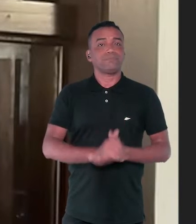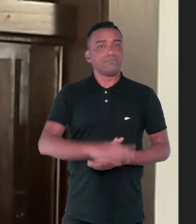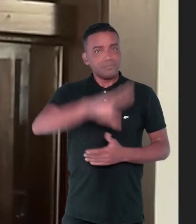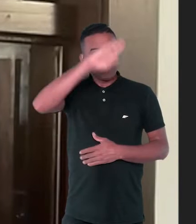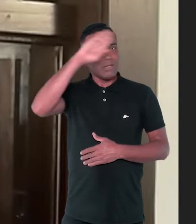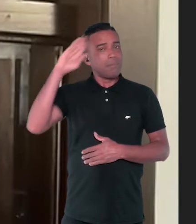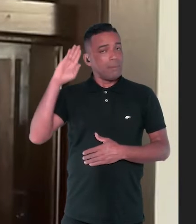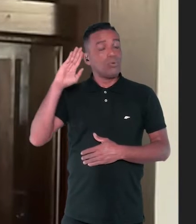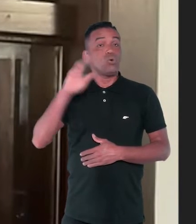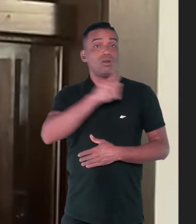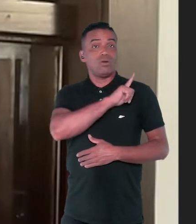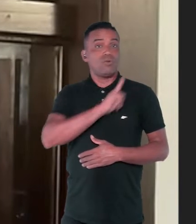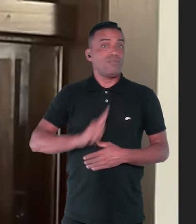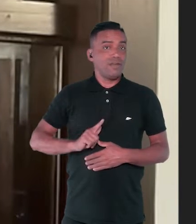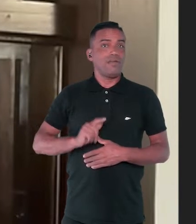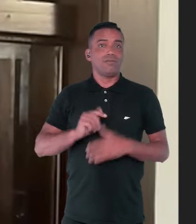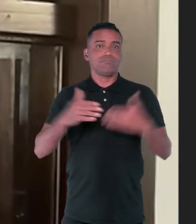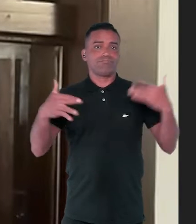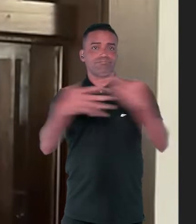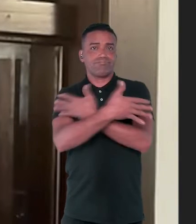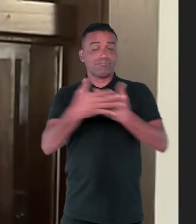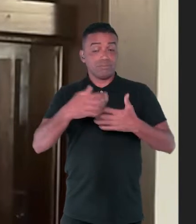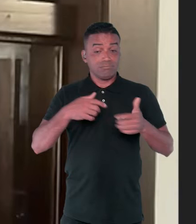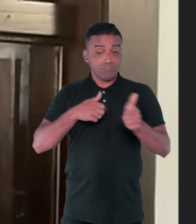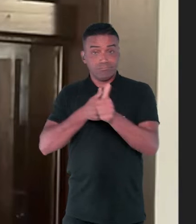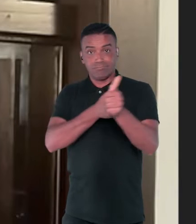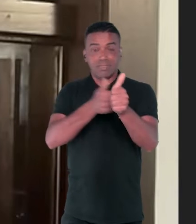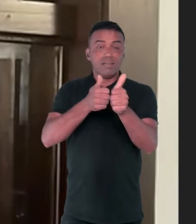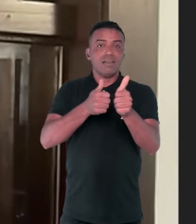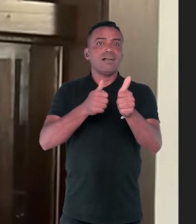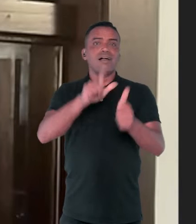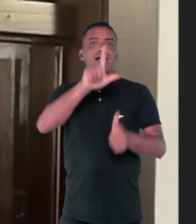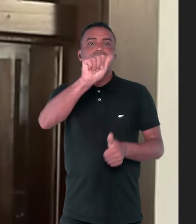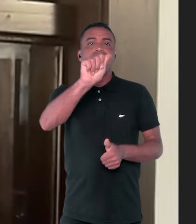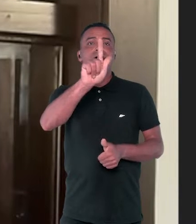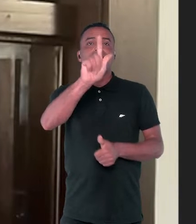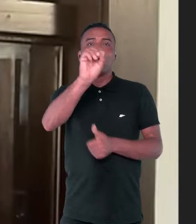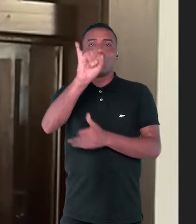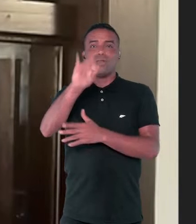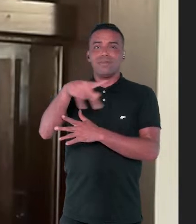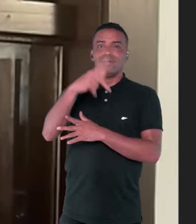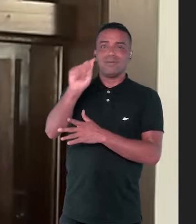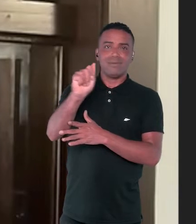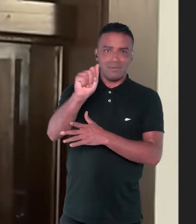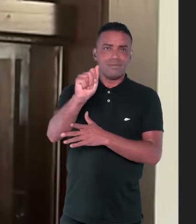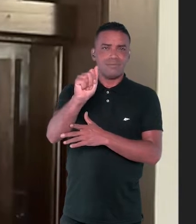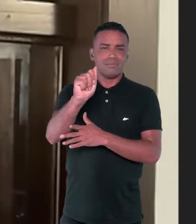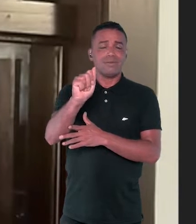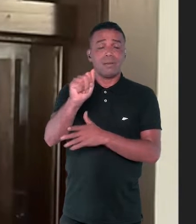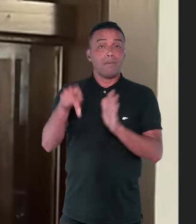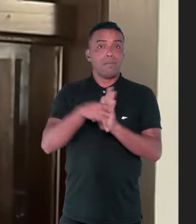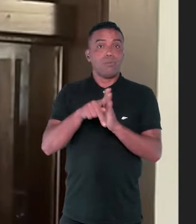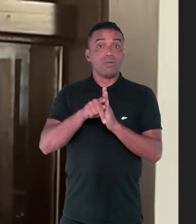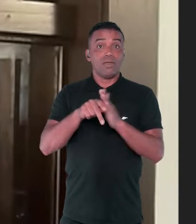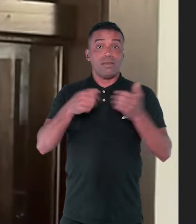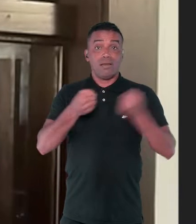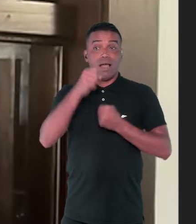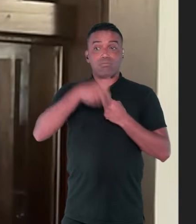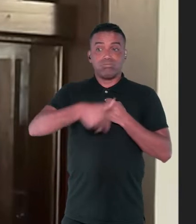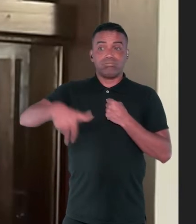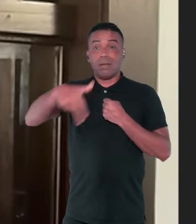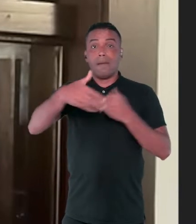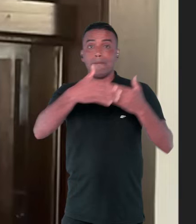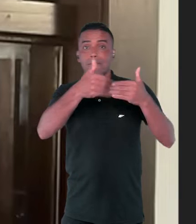Pampulha, no hangar do governo, pegar o motor do carro e viemos. Quando chegou na Lagoinha, estava um conhecimento daqueles bons, e eu desci do carro e fui pedindo os